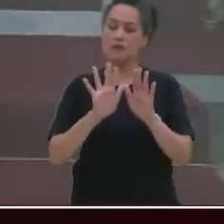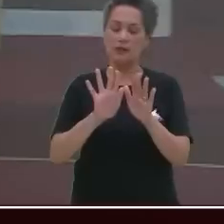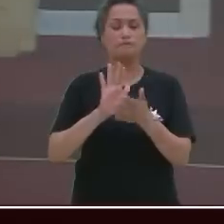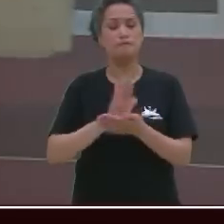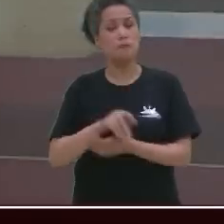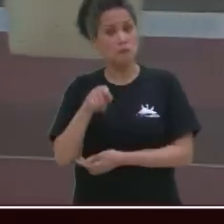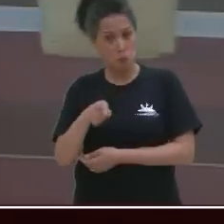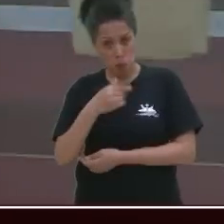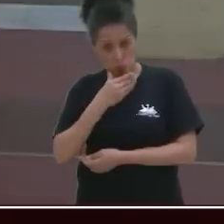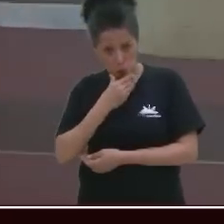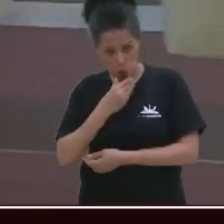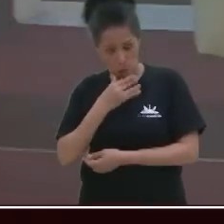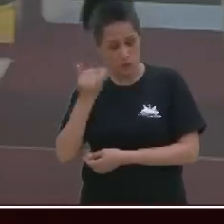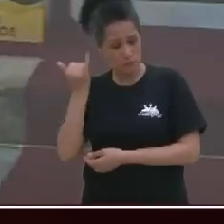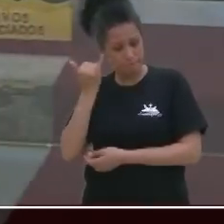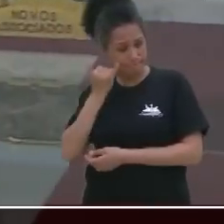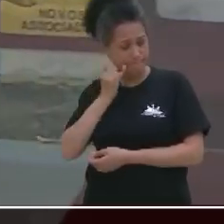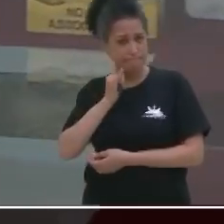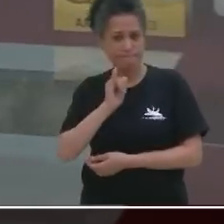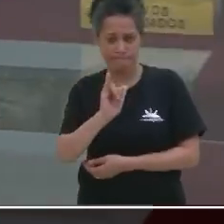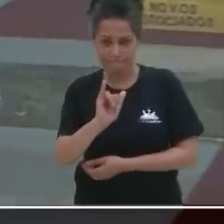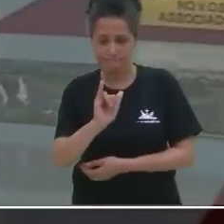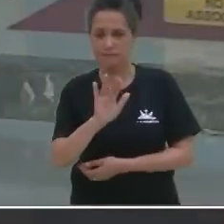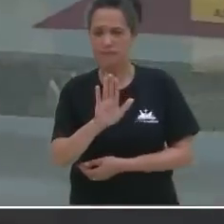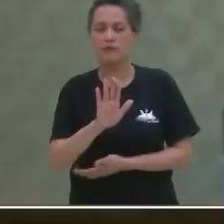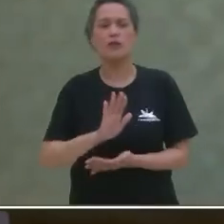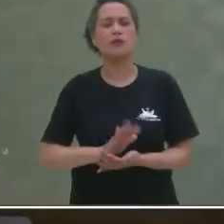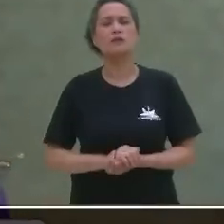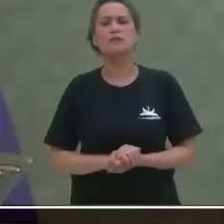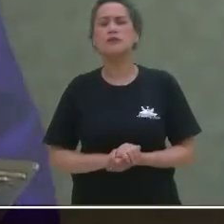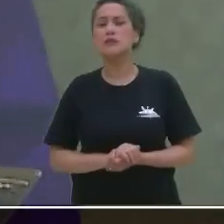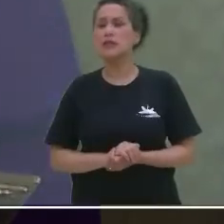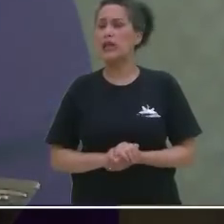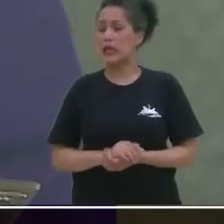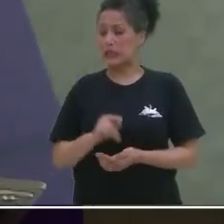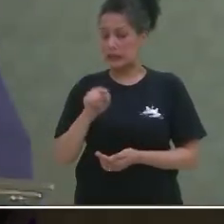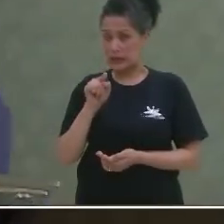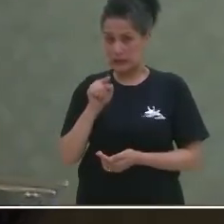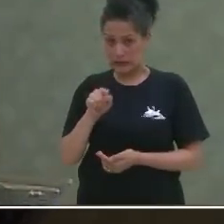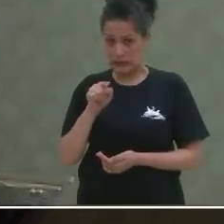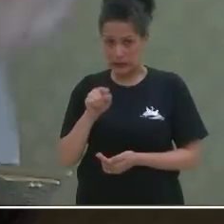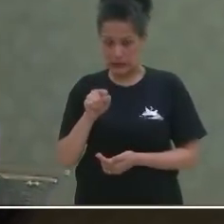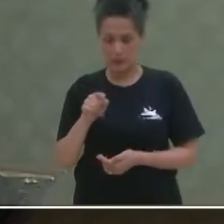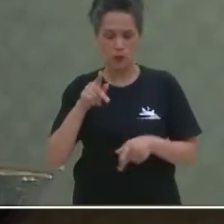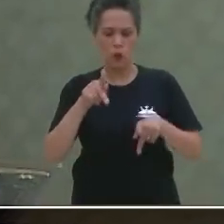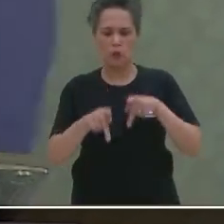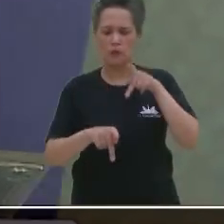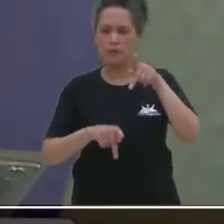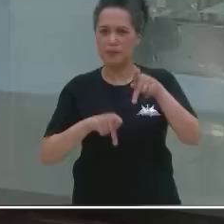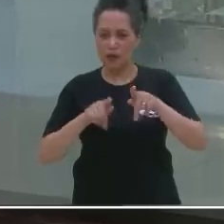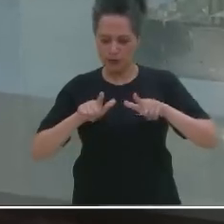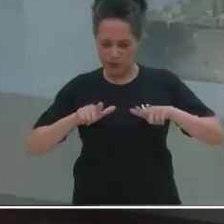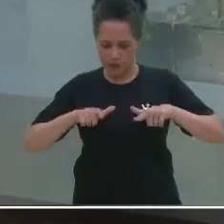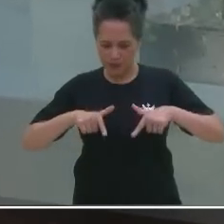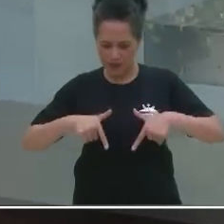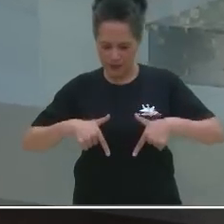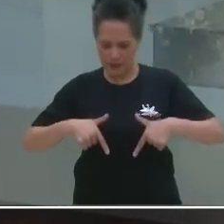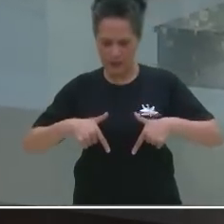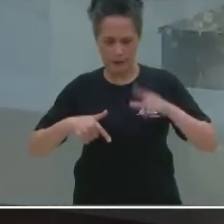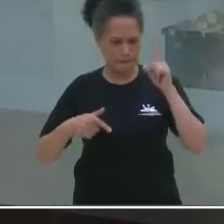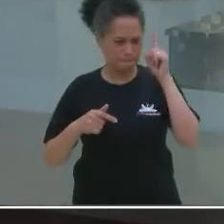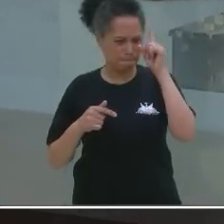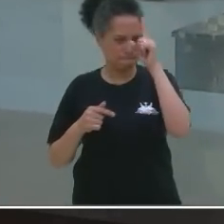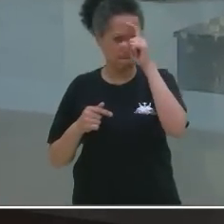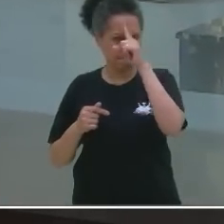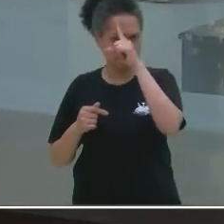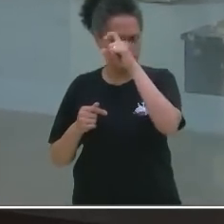Isaías, apesar, não obstante, o povo de Israel está vivendo uma grande